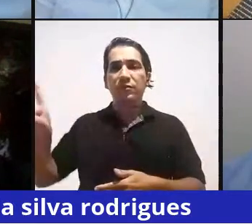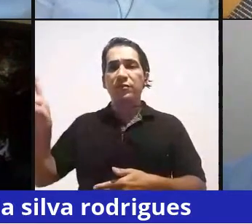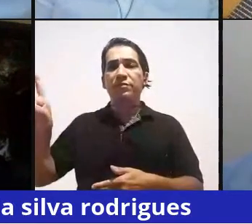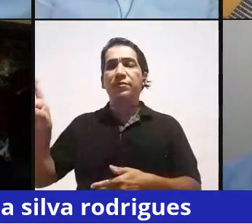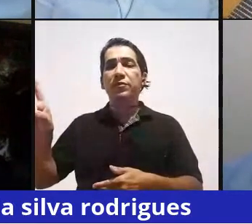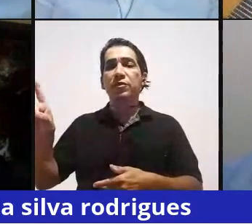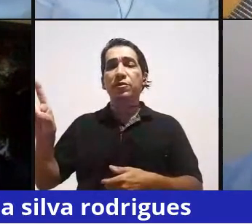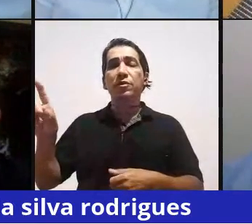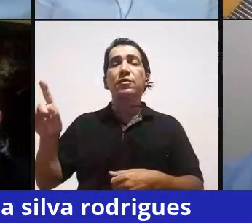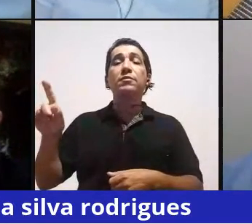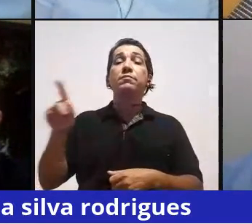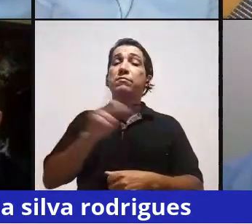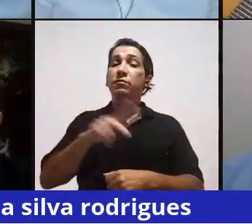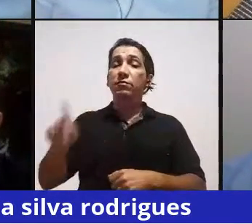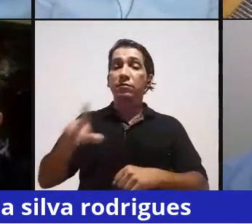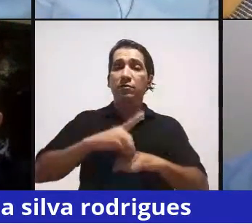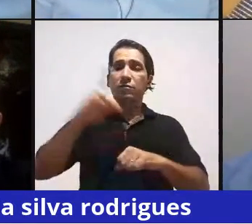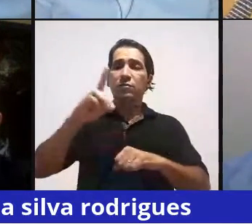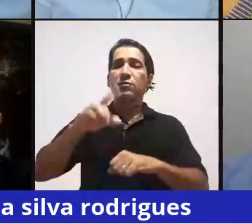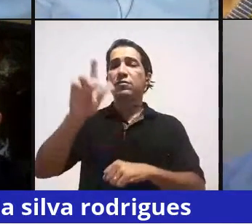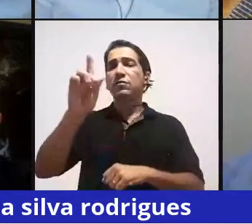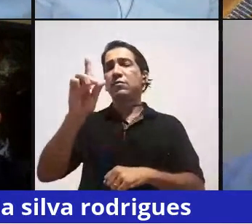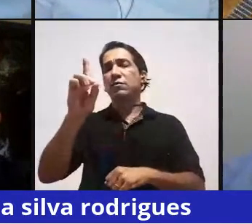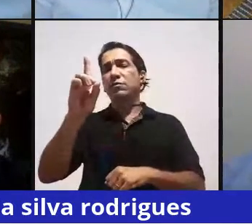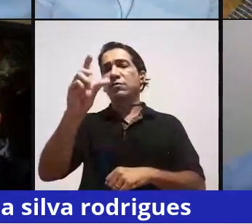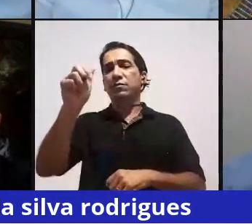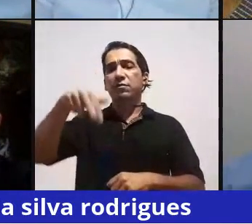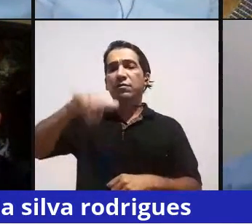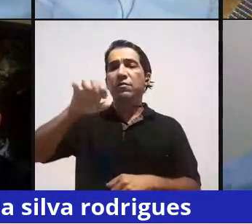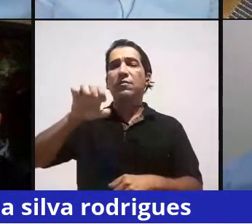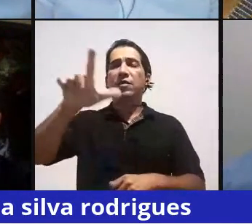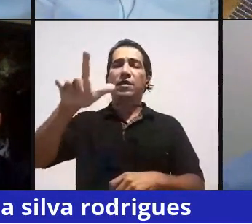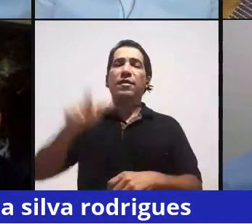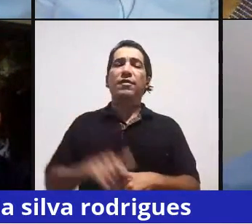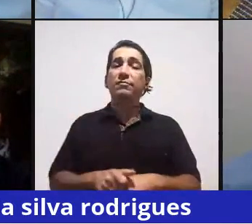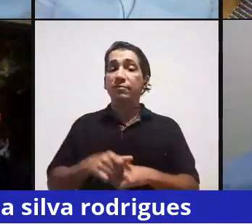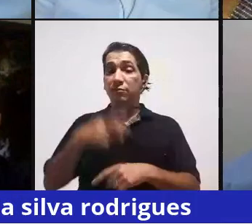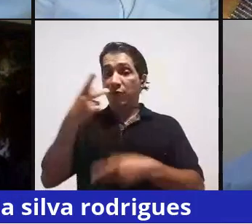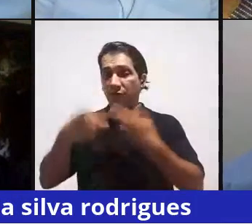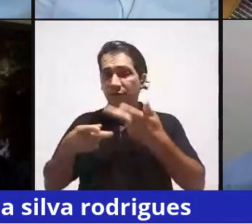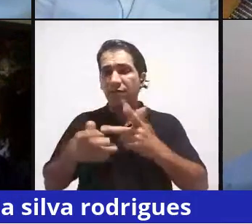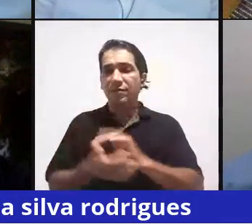de Naviraí, o professor doutor Daniel Henrique Lopes, para deixar a sua mensagem.